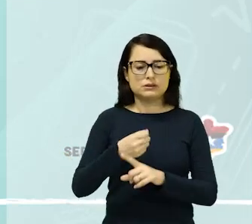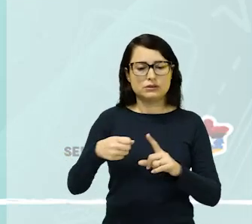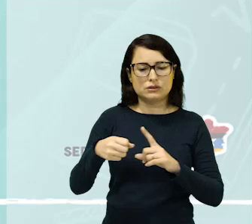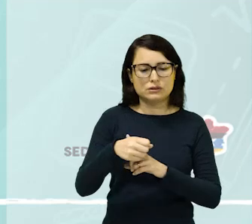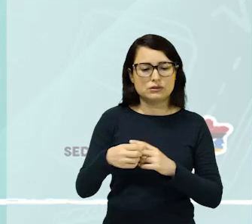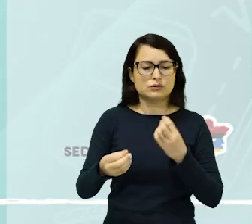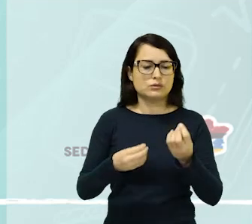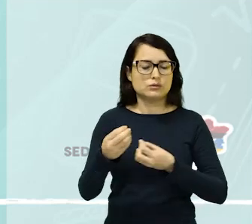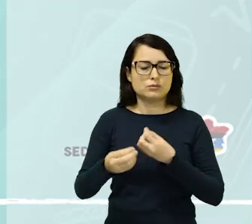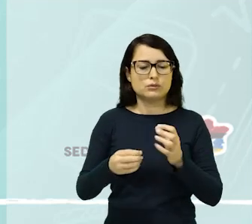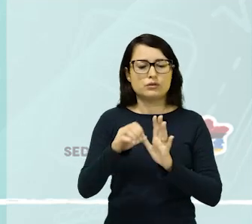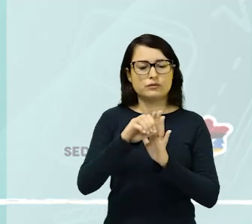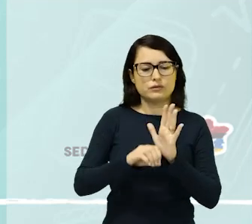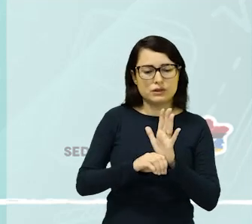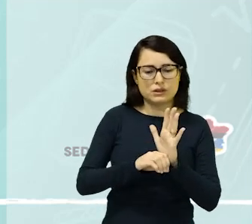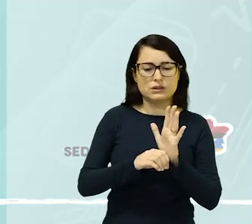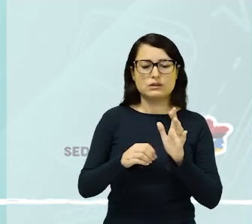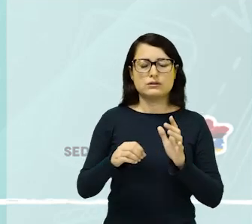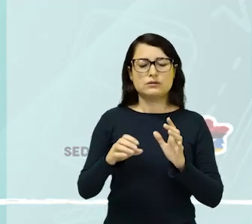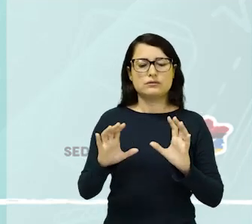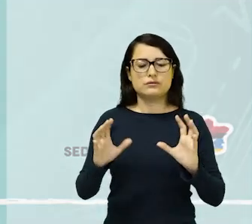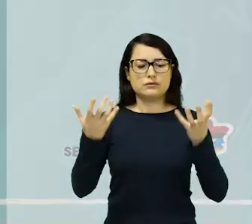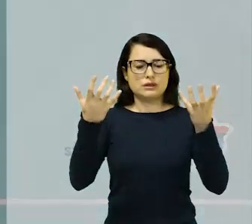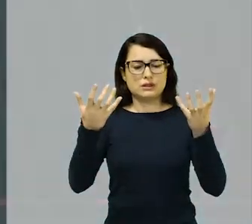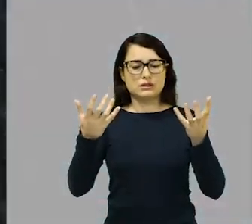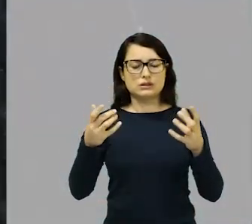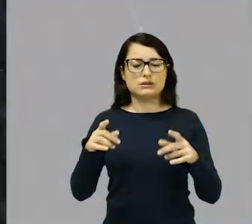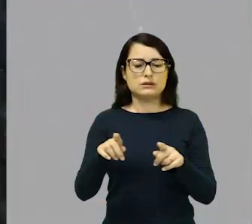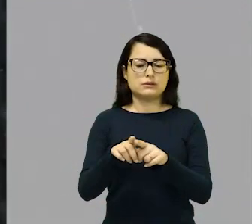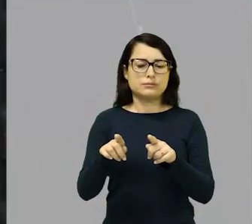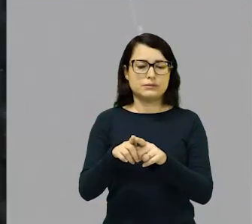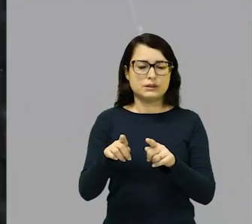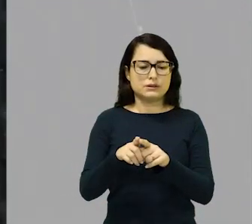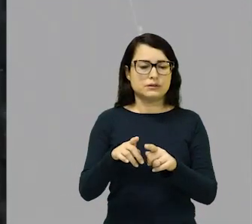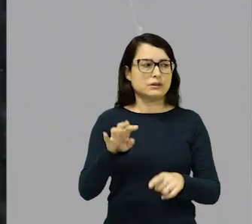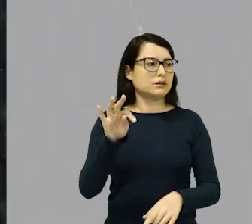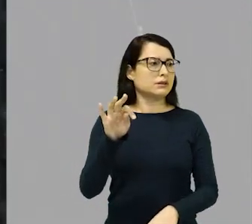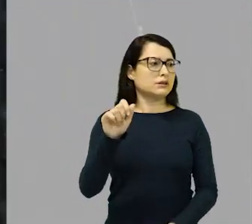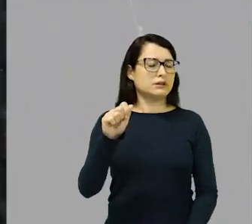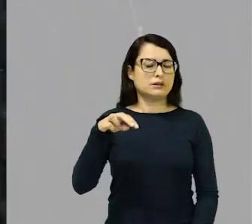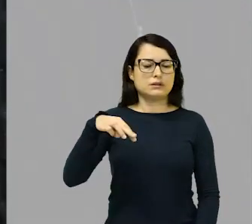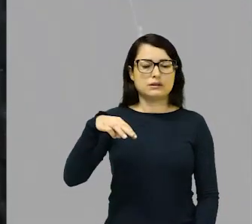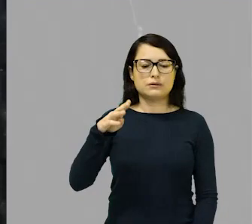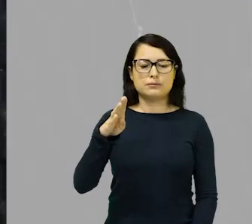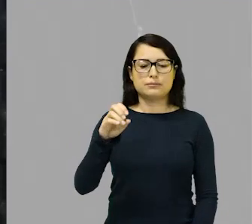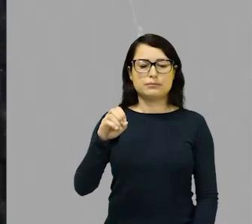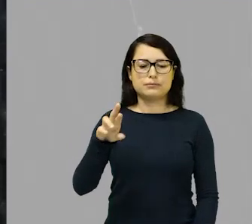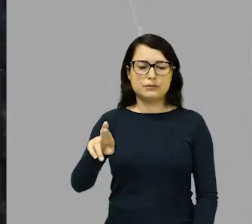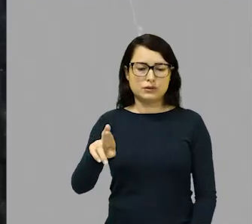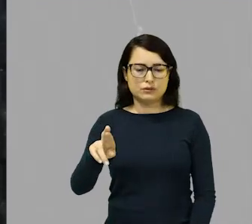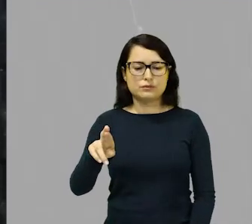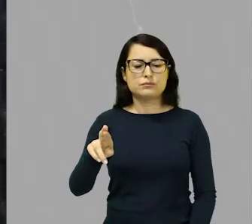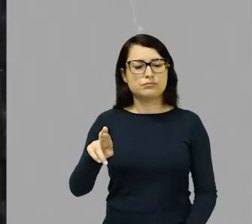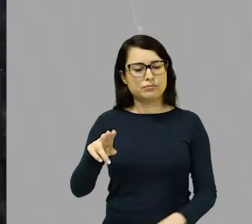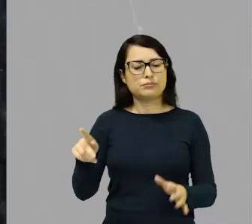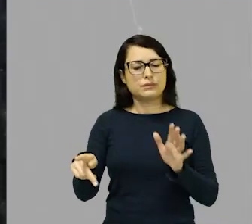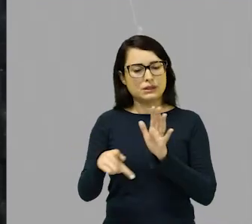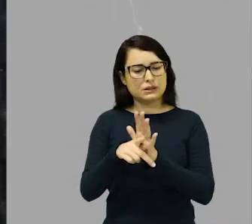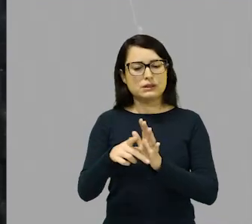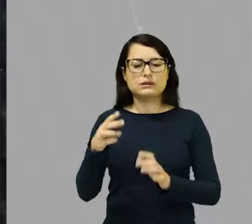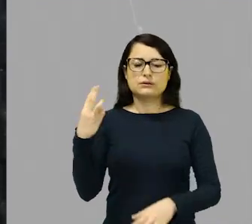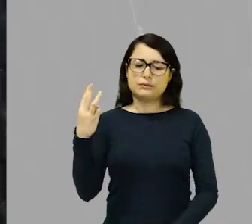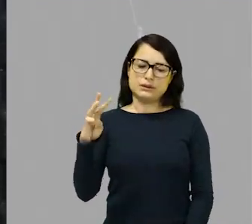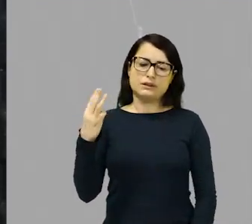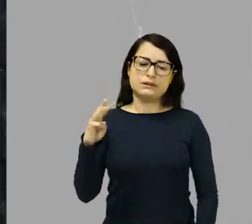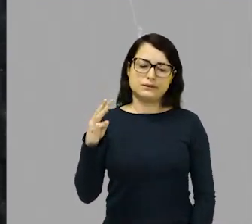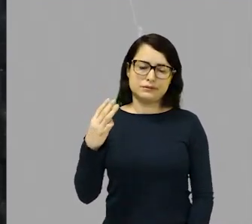fazer, celebrações. O tambor de crioula, por exemplo, é parte do patrimônio também cultural do Maranhão, mas só que é